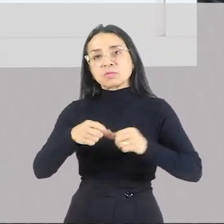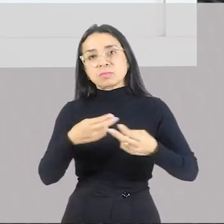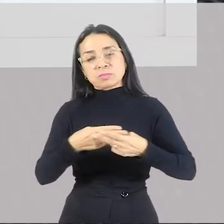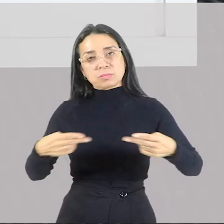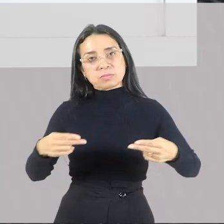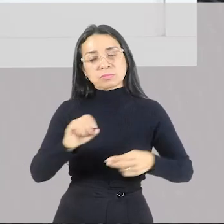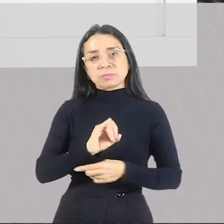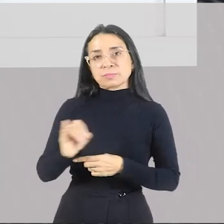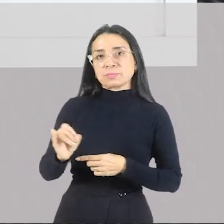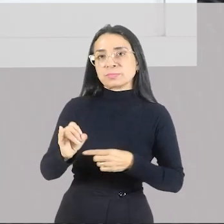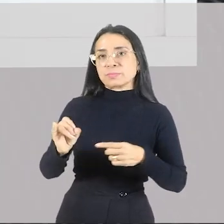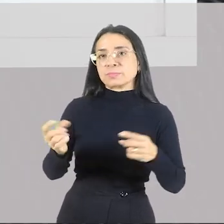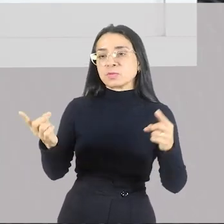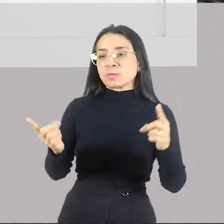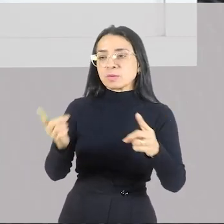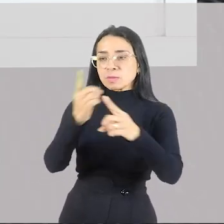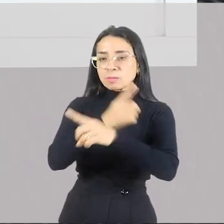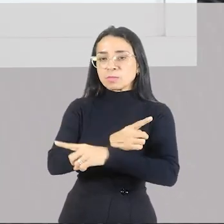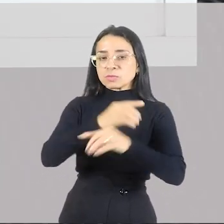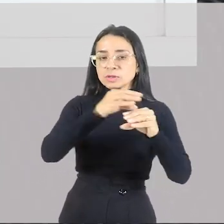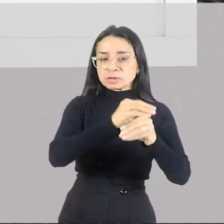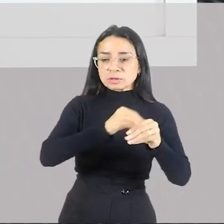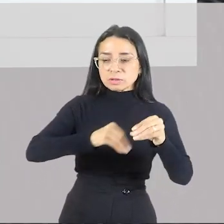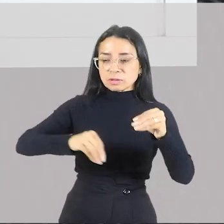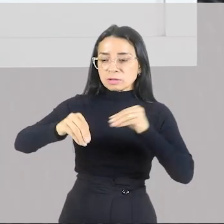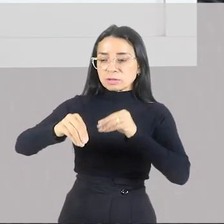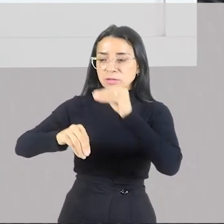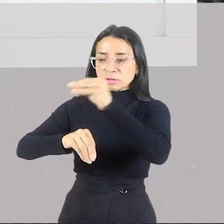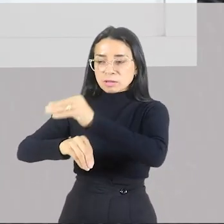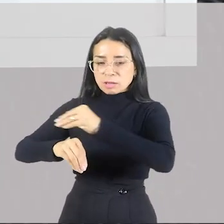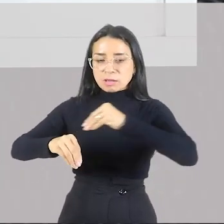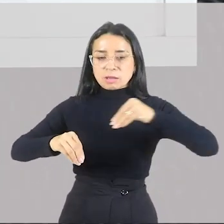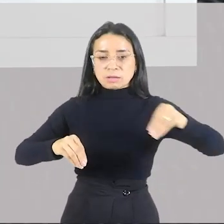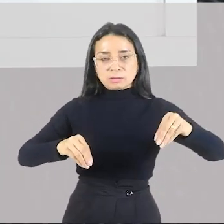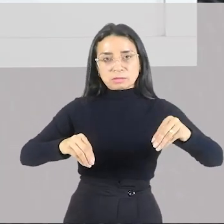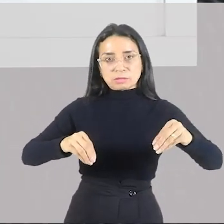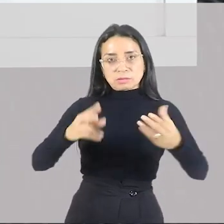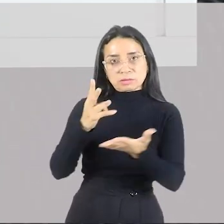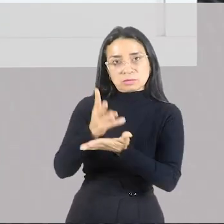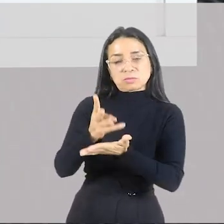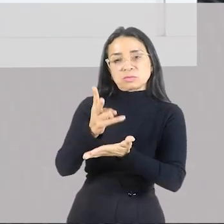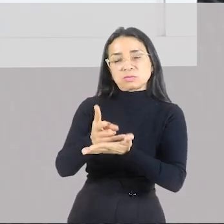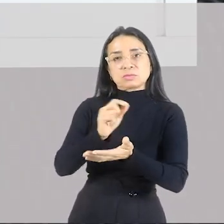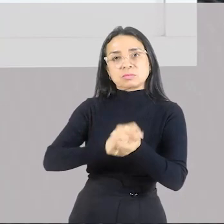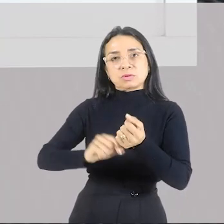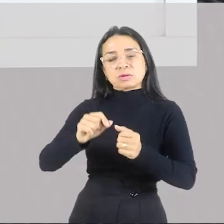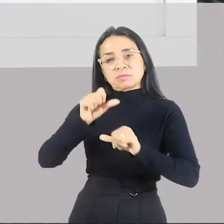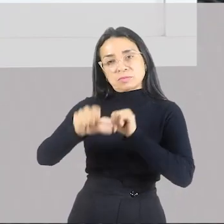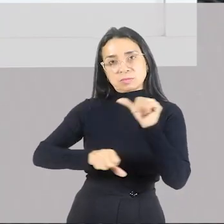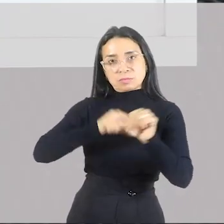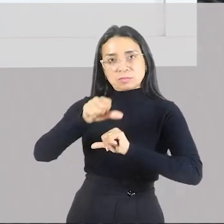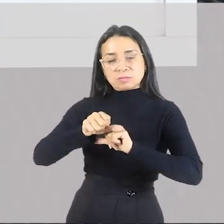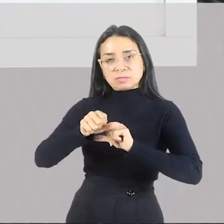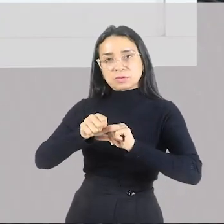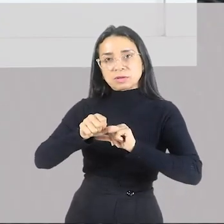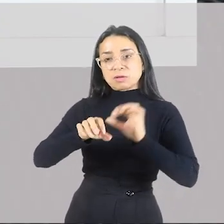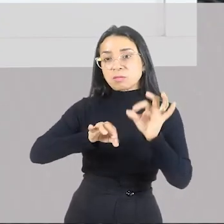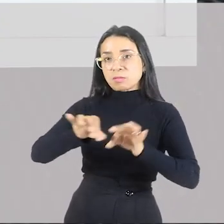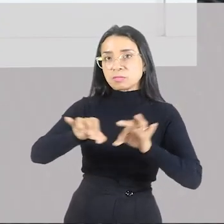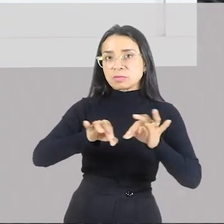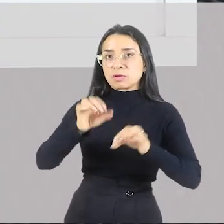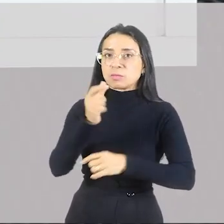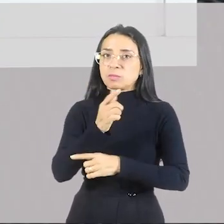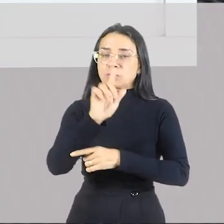faço uma permutação no elemento, e aí vai continuar, vai mudar, vai formar um outro grupo, né?